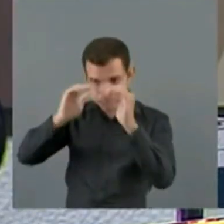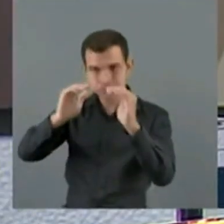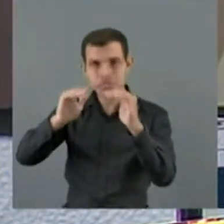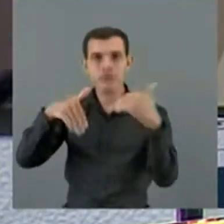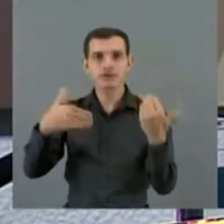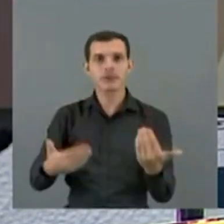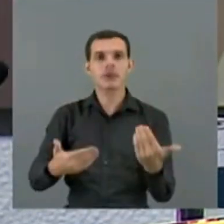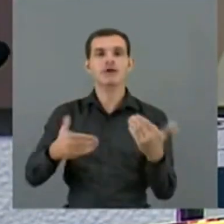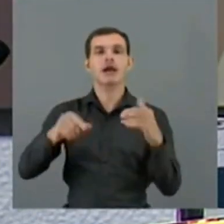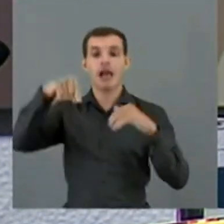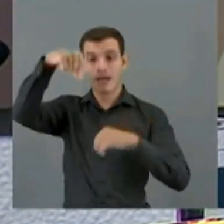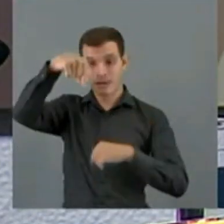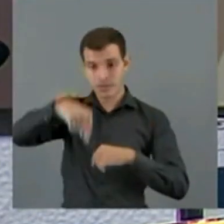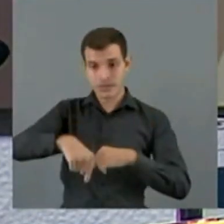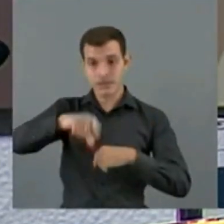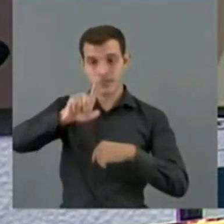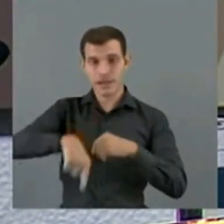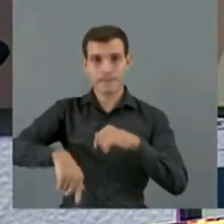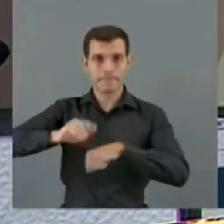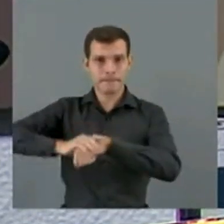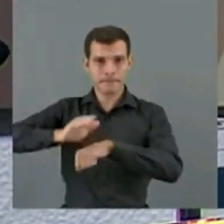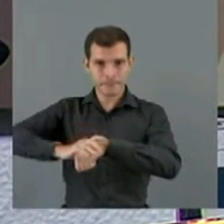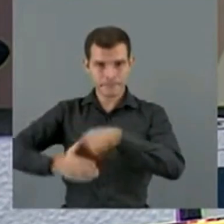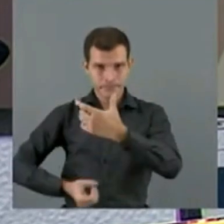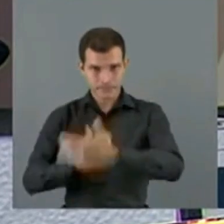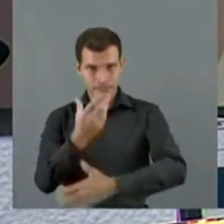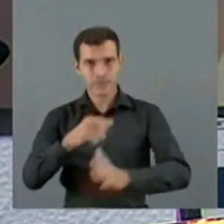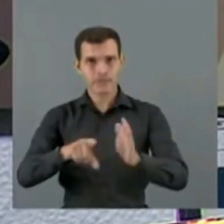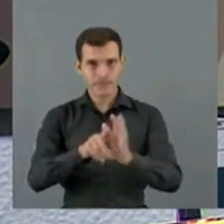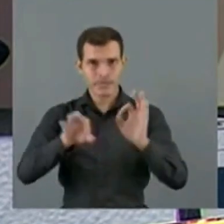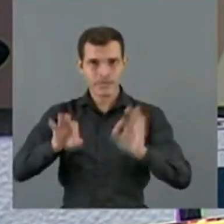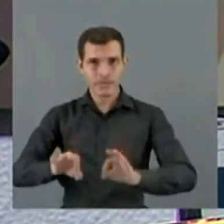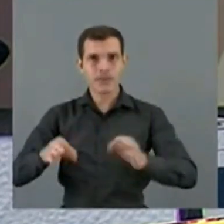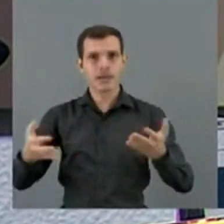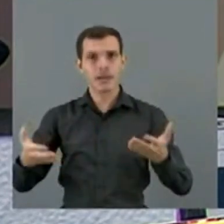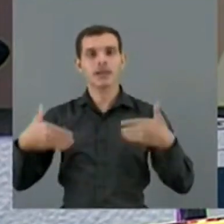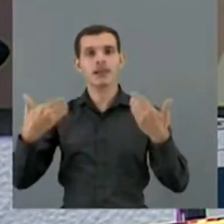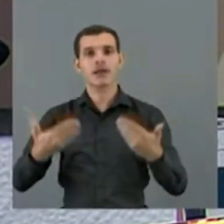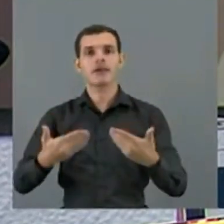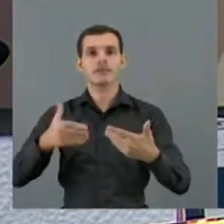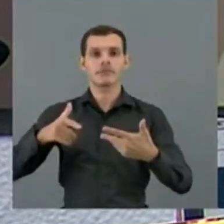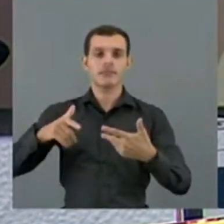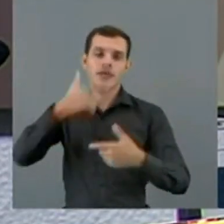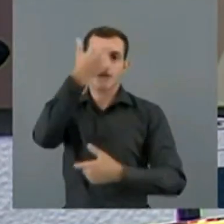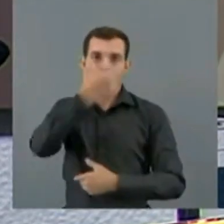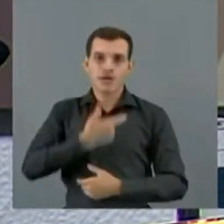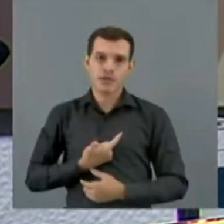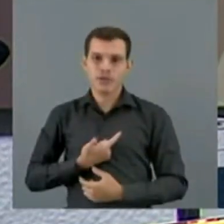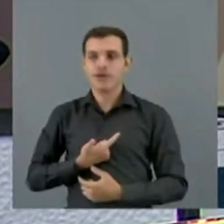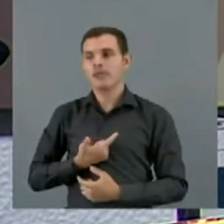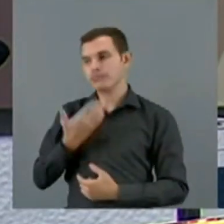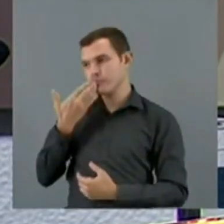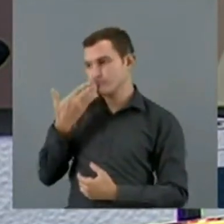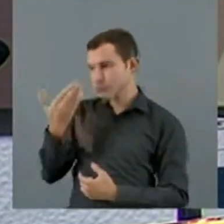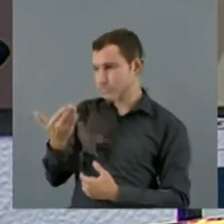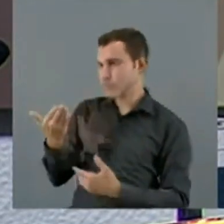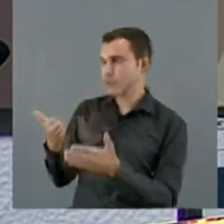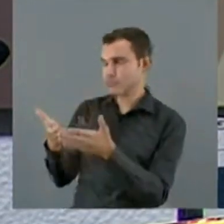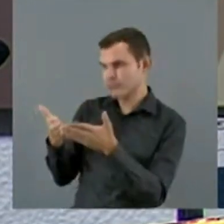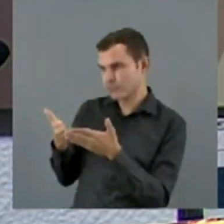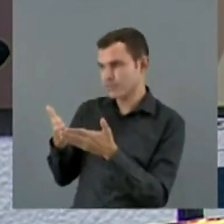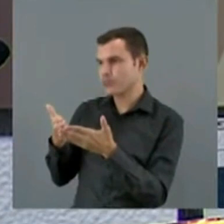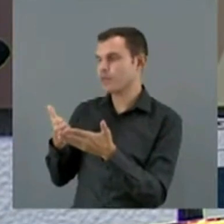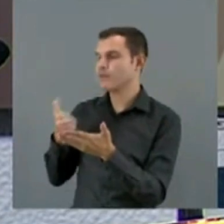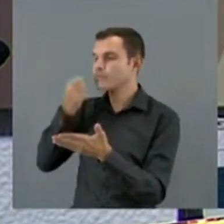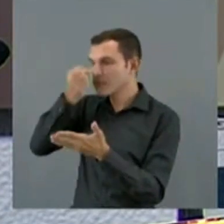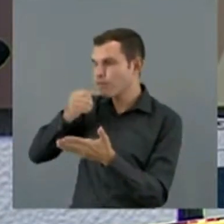para elaborar esta casa aqui, eu peço, com a devida venha, eu peço permissão ao senador Flávio Bolsonaro